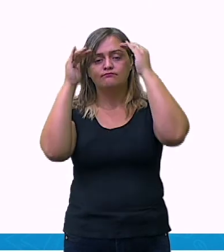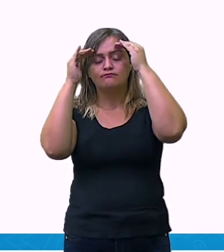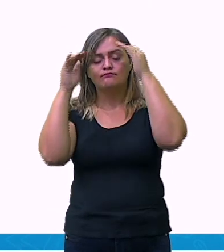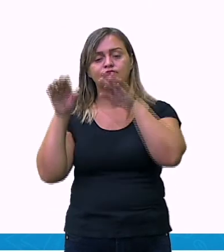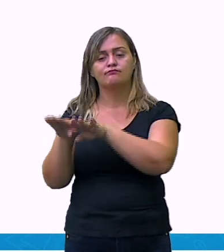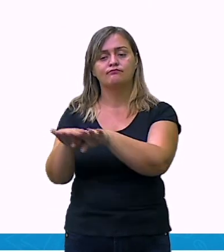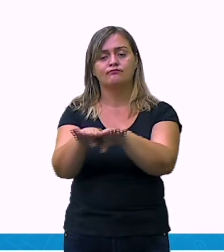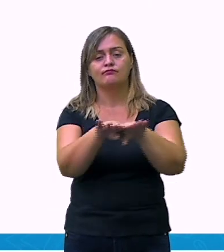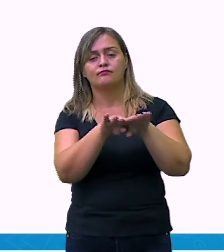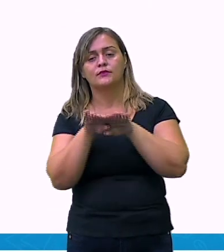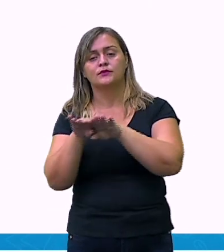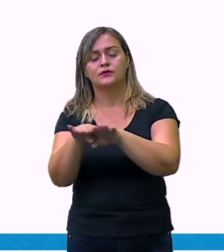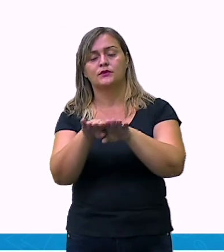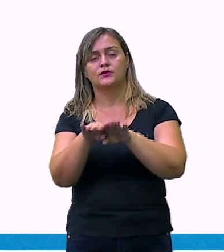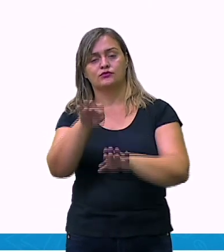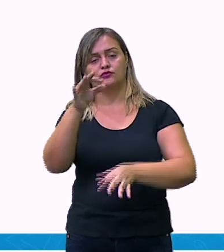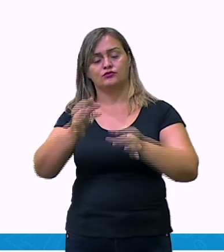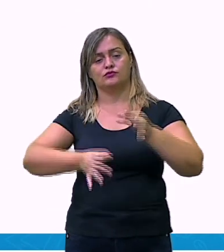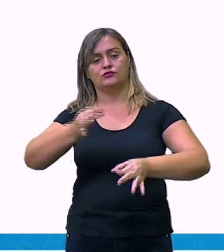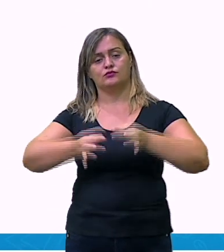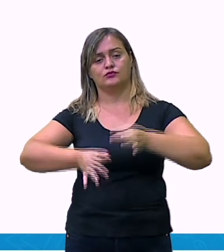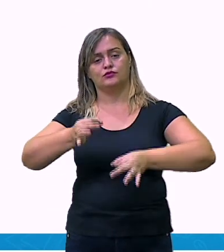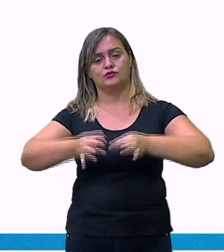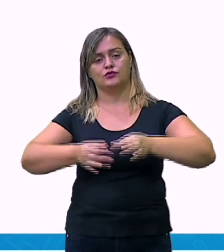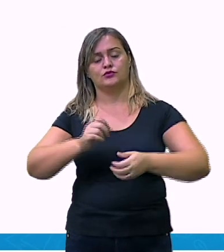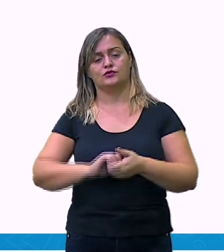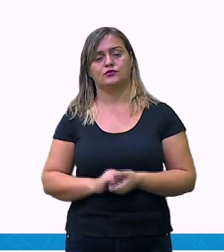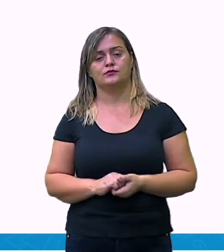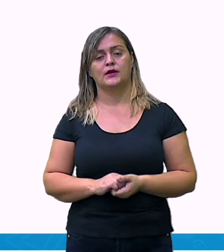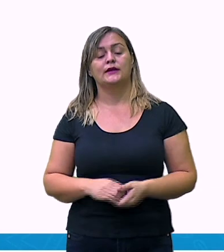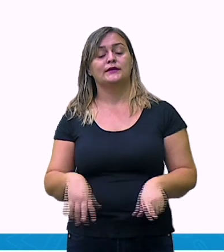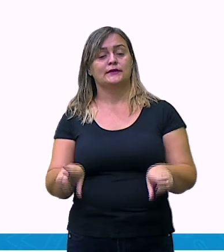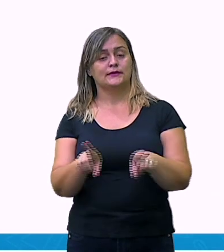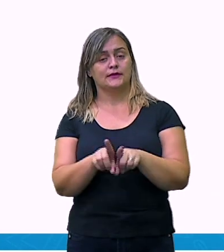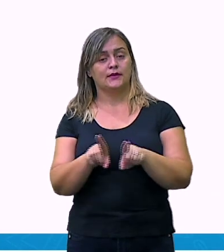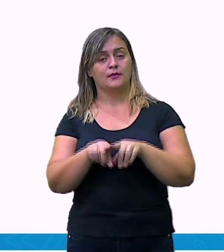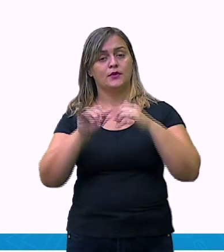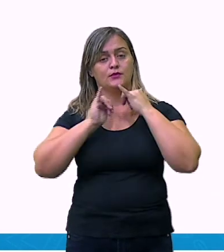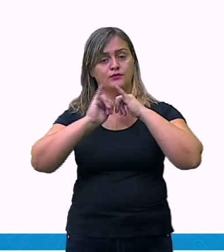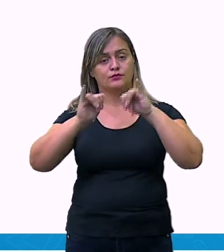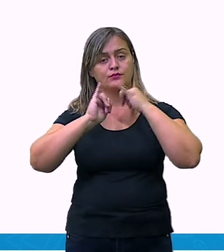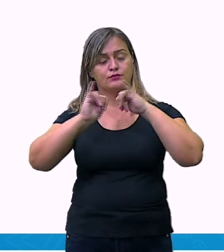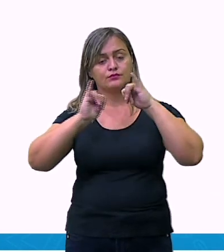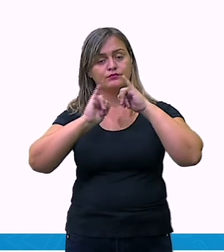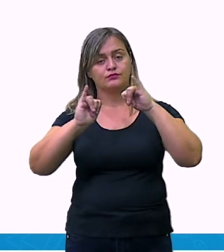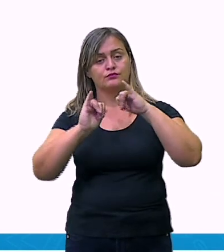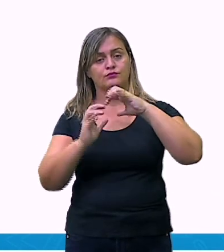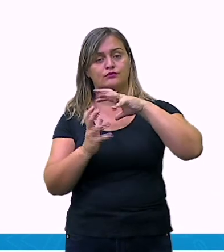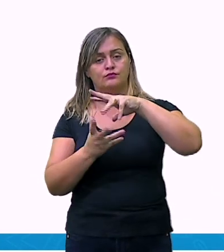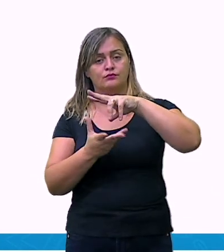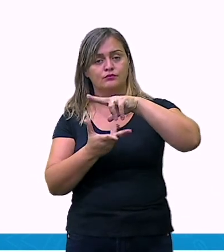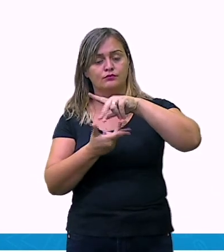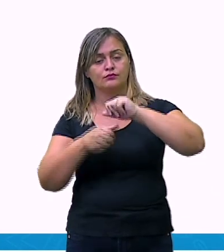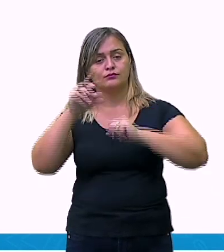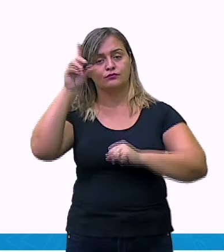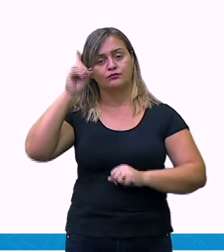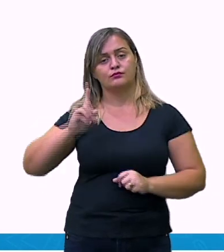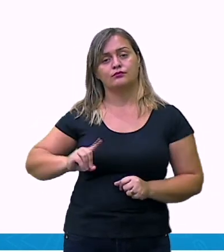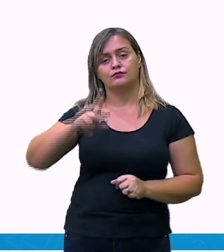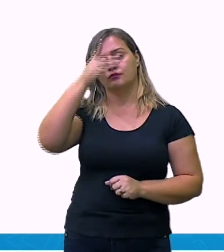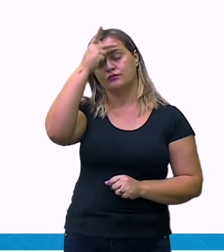justiça. Declaração Universal dos Direitos Humanos, DH.